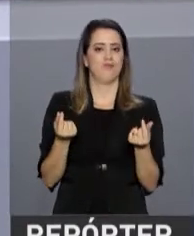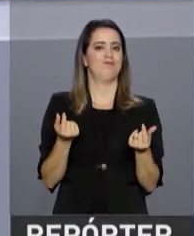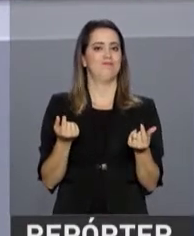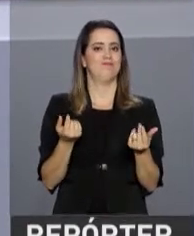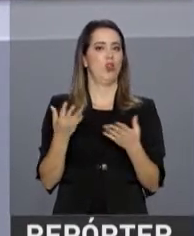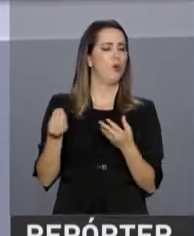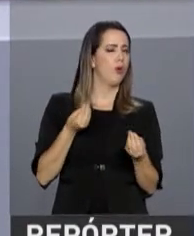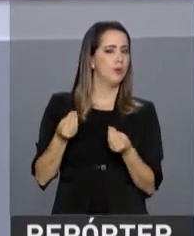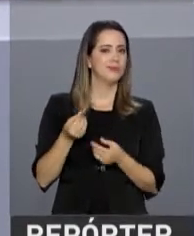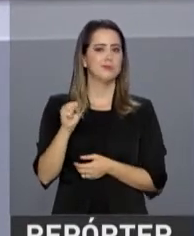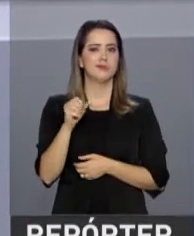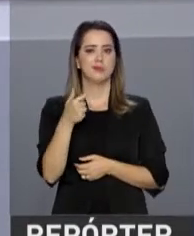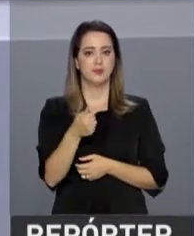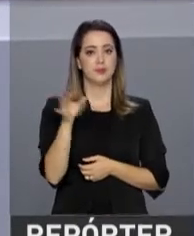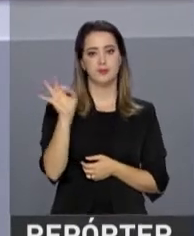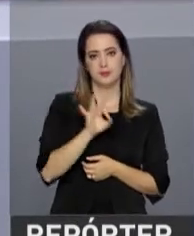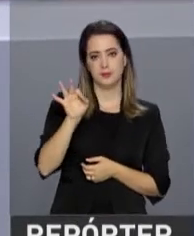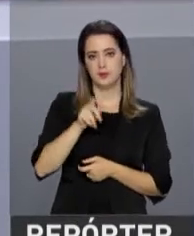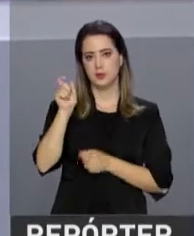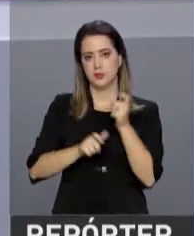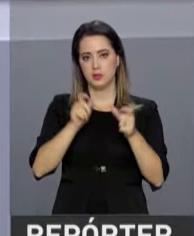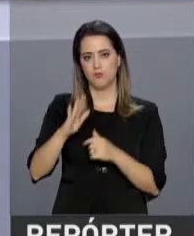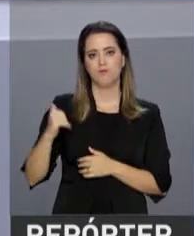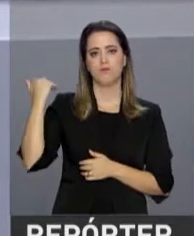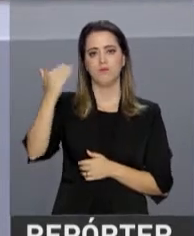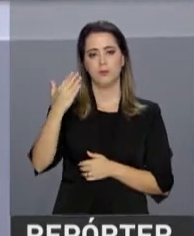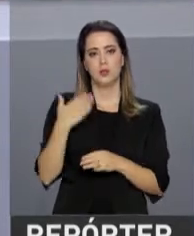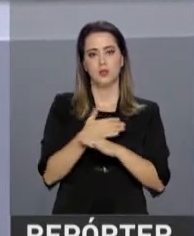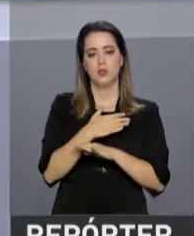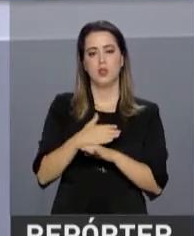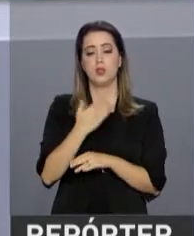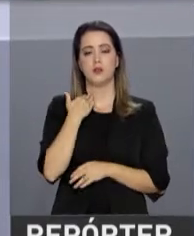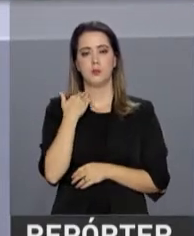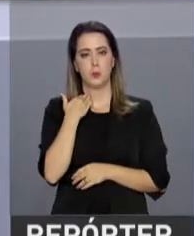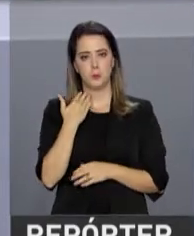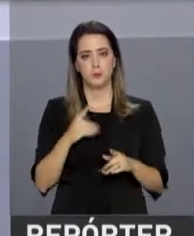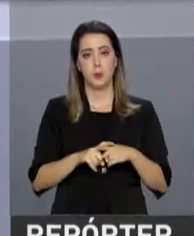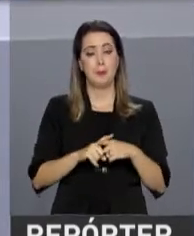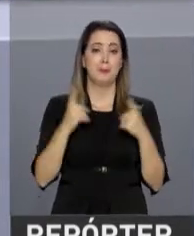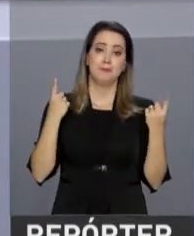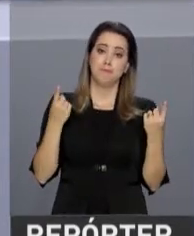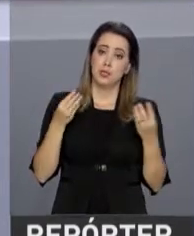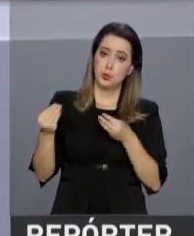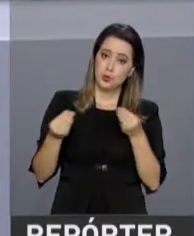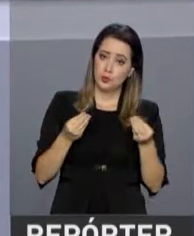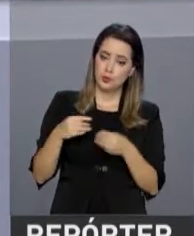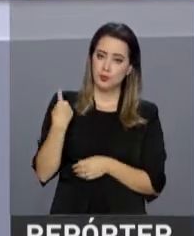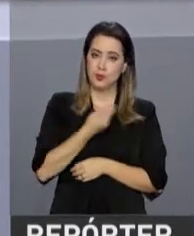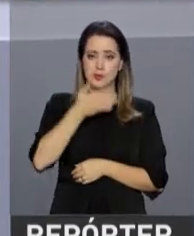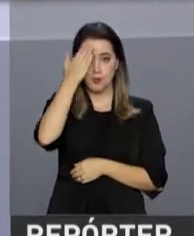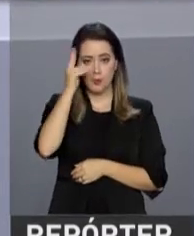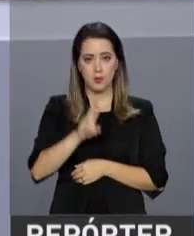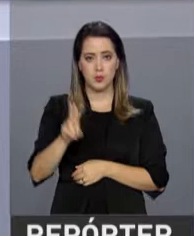financeira 87% dos brasileiros adultos têm acesso ao serviço dos bancos mas será que todos nós